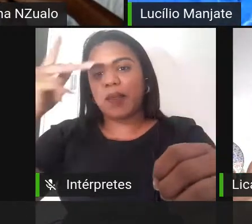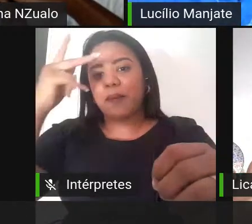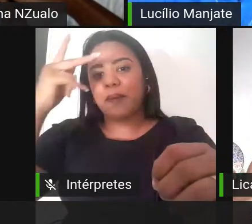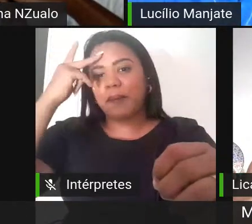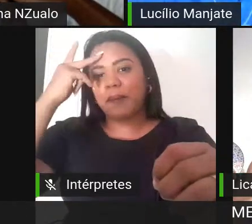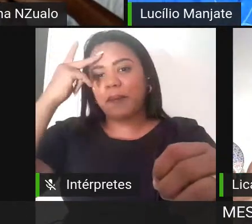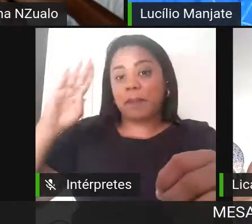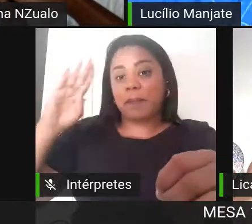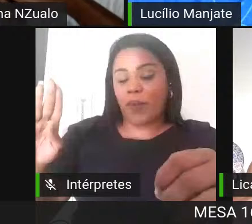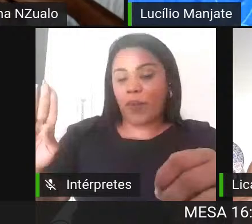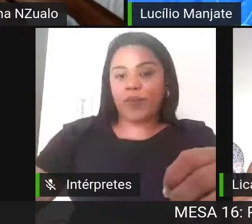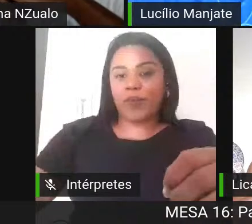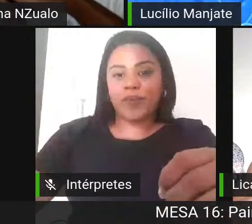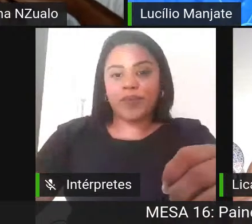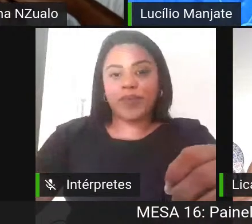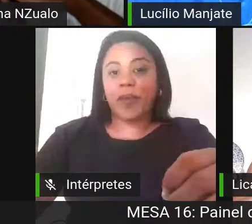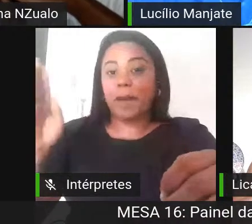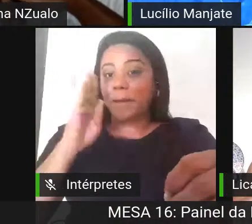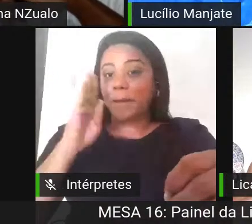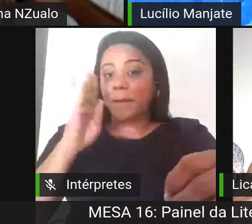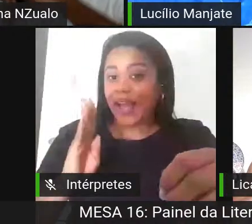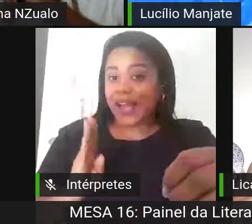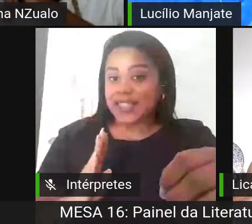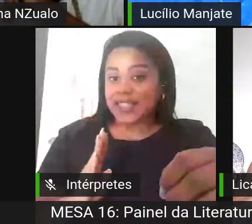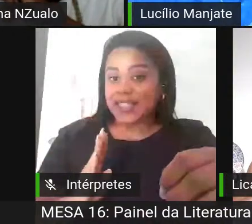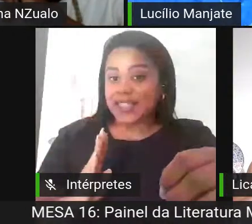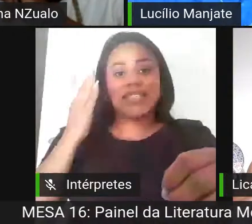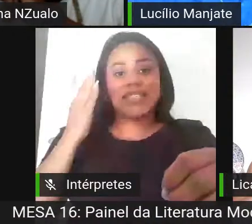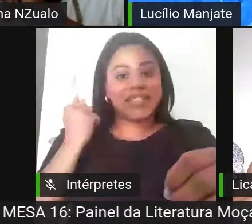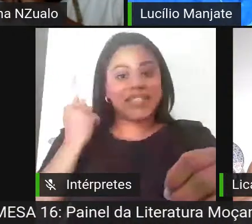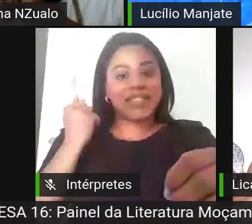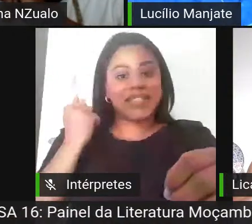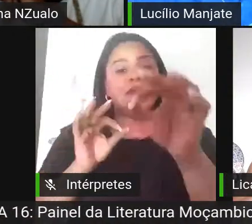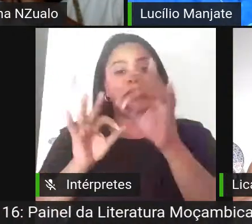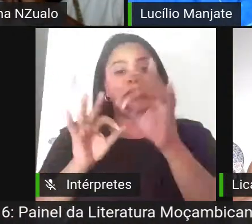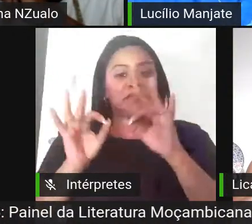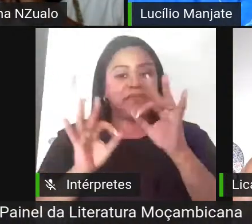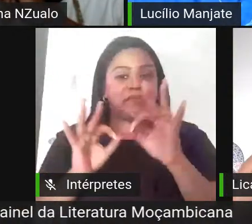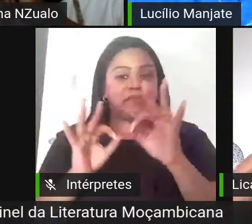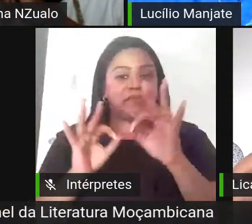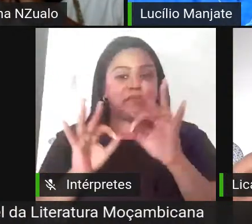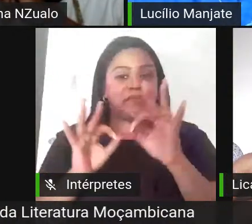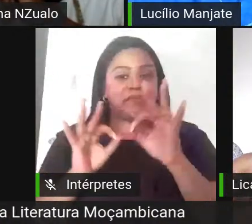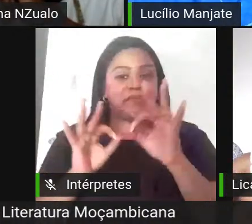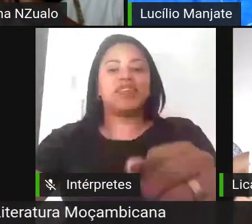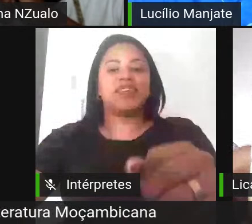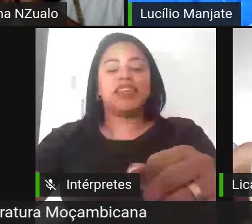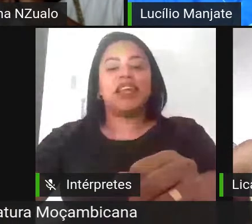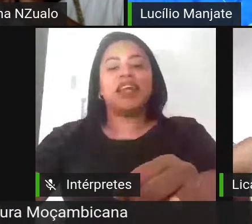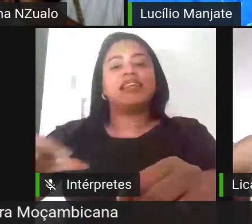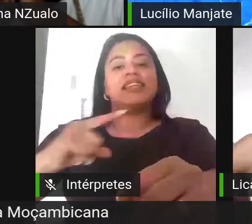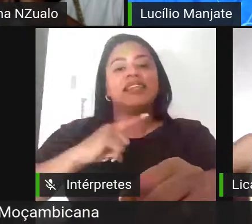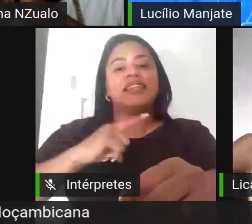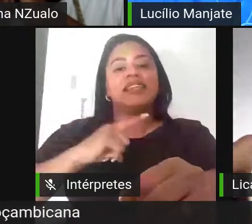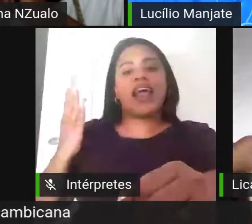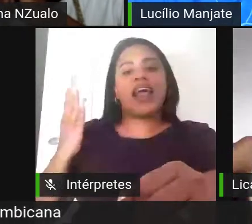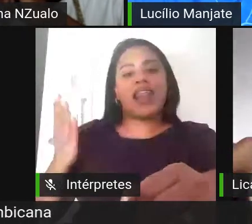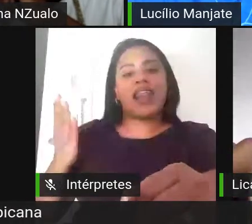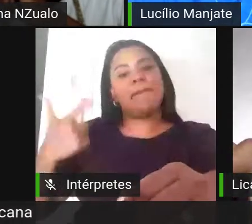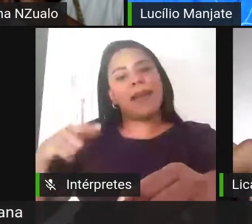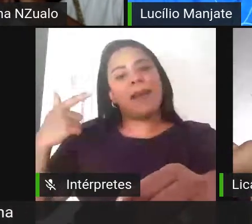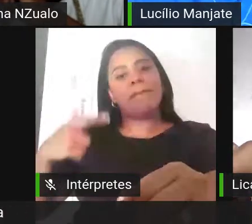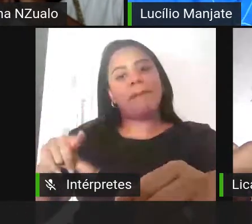no Brasil, já sabem, ficam a saber que esses livros estão disponíveis lá, para além de outros livros de escritores